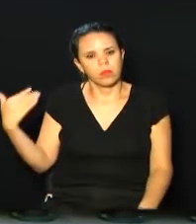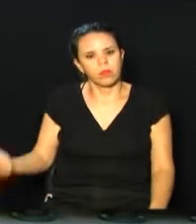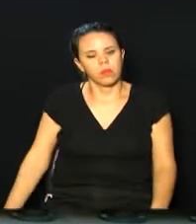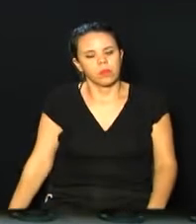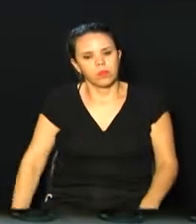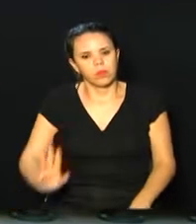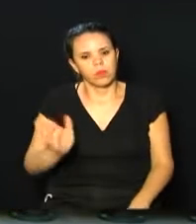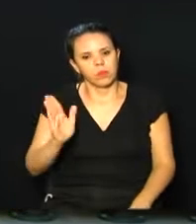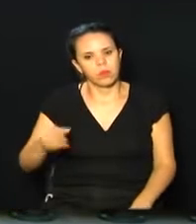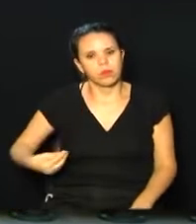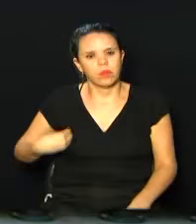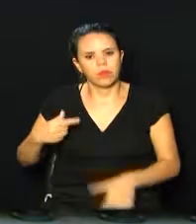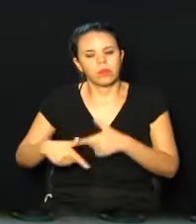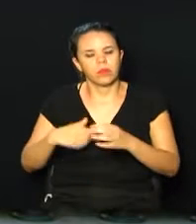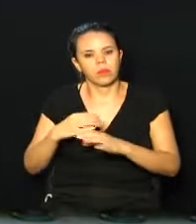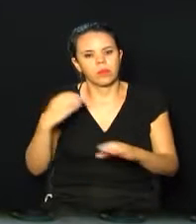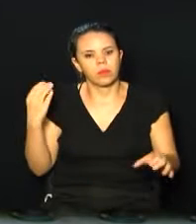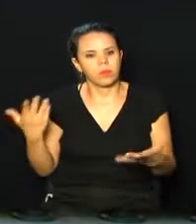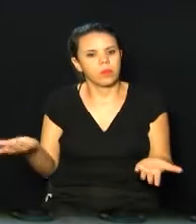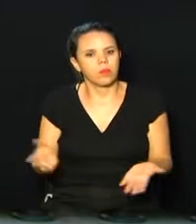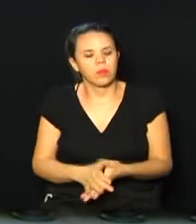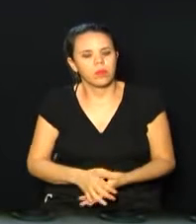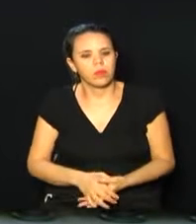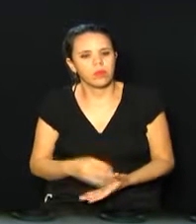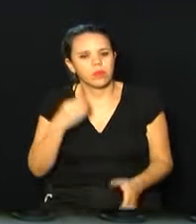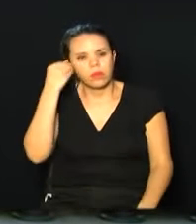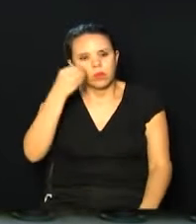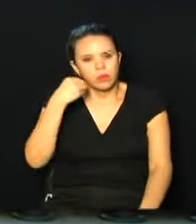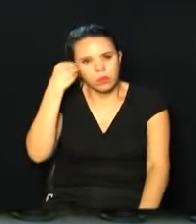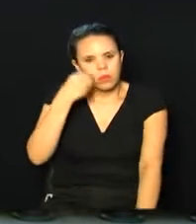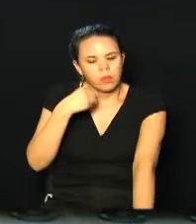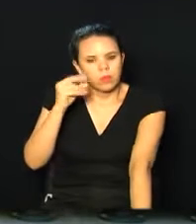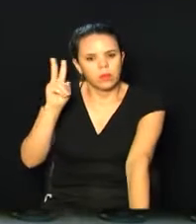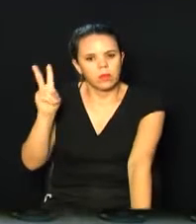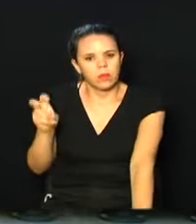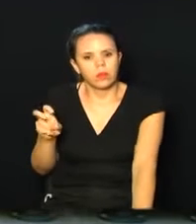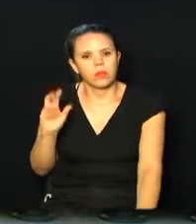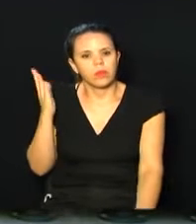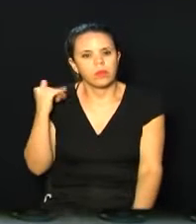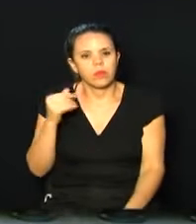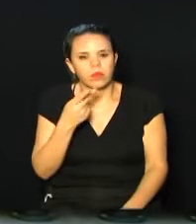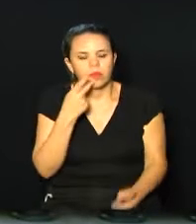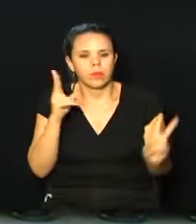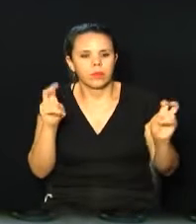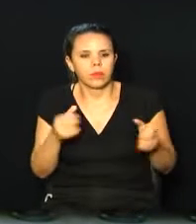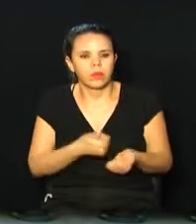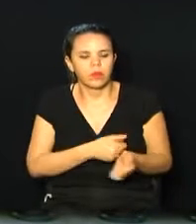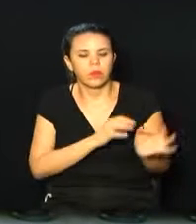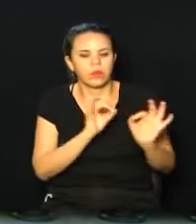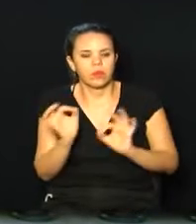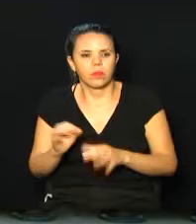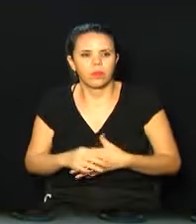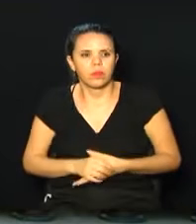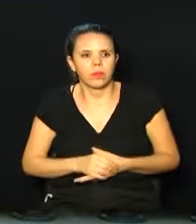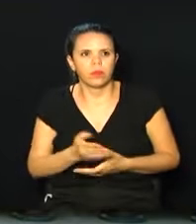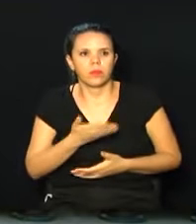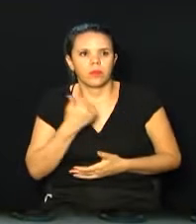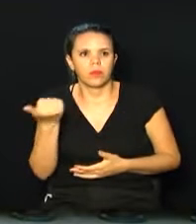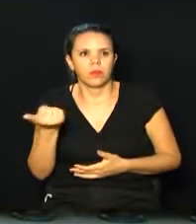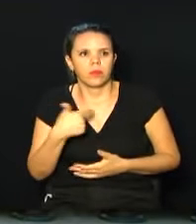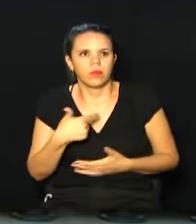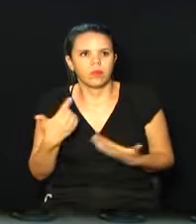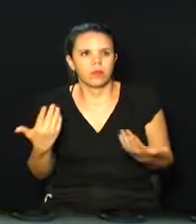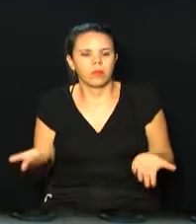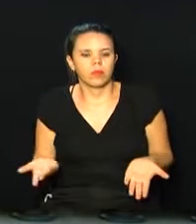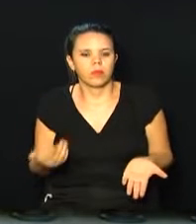ali trabalhando. Ou então, engenheiro. Entende bastante do assunto, sabe do que está falando, acompanhou, né? Melhor do que eu tudo isso, porque